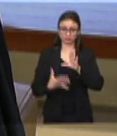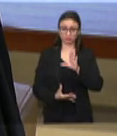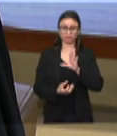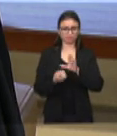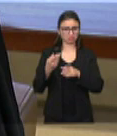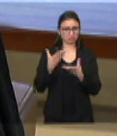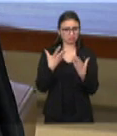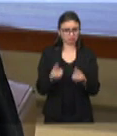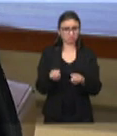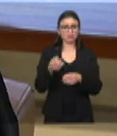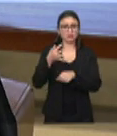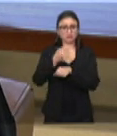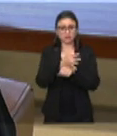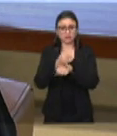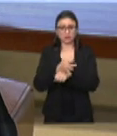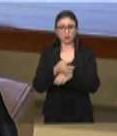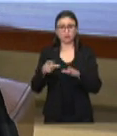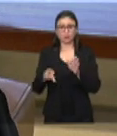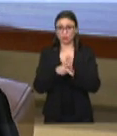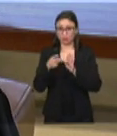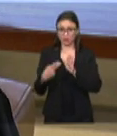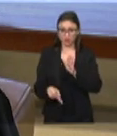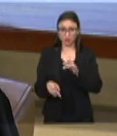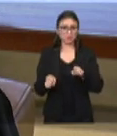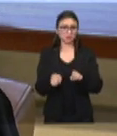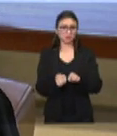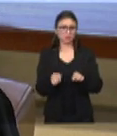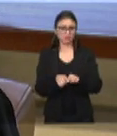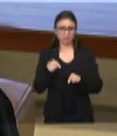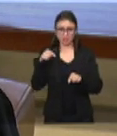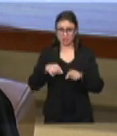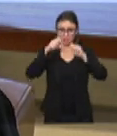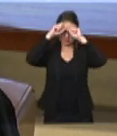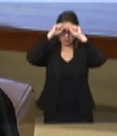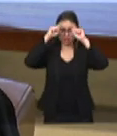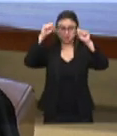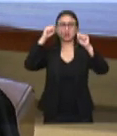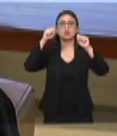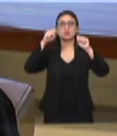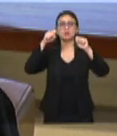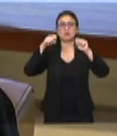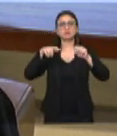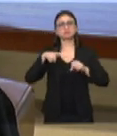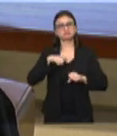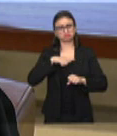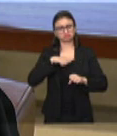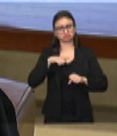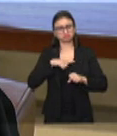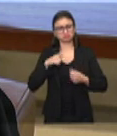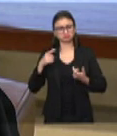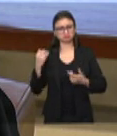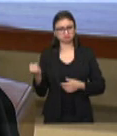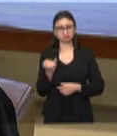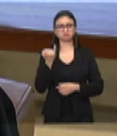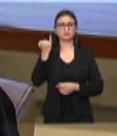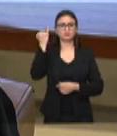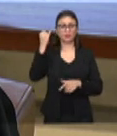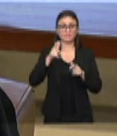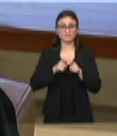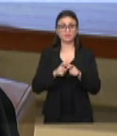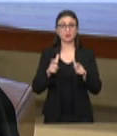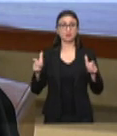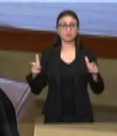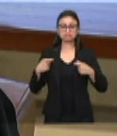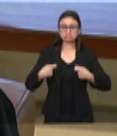feriados locais. Não desconheço também que este tribunal tem emprestado significado maior